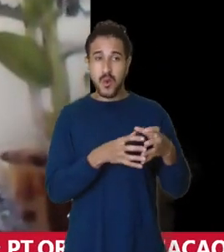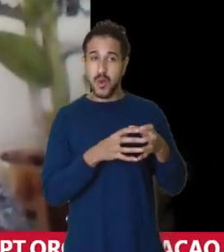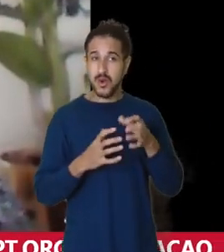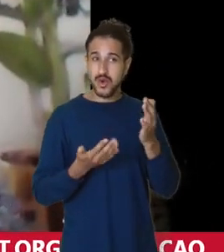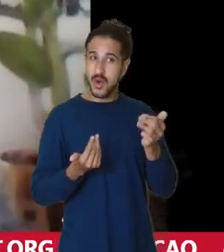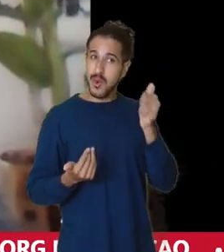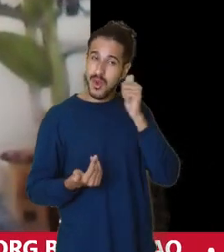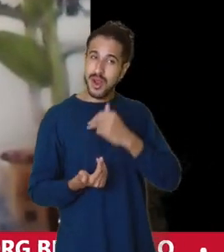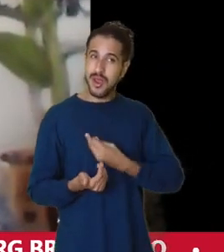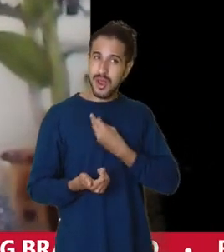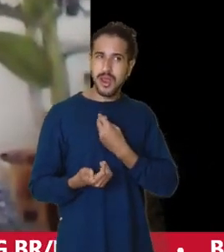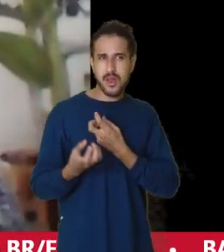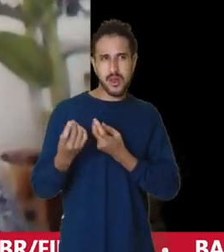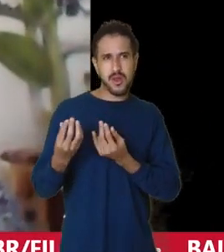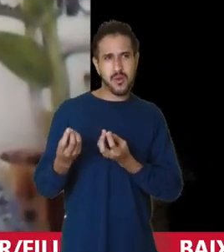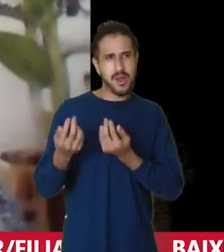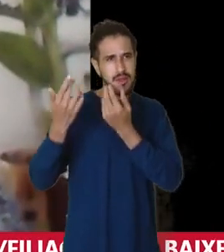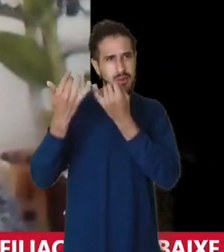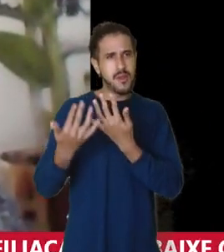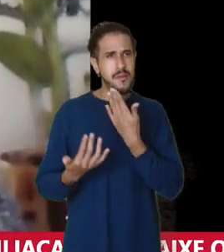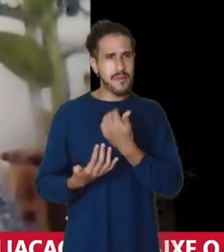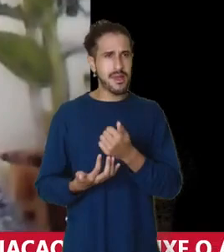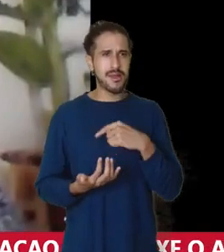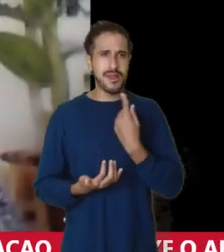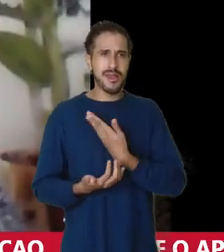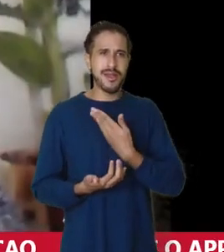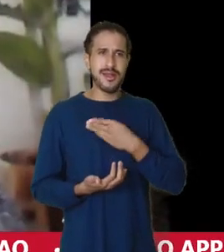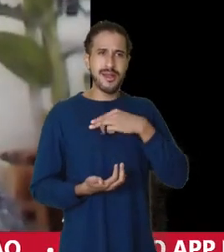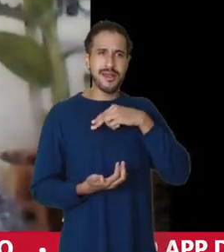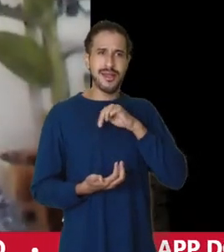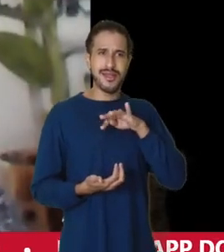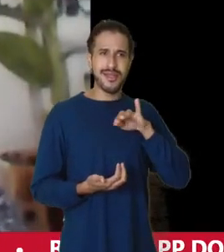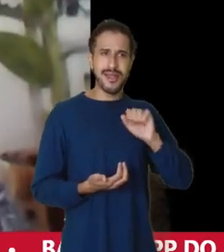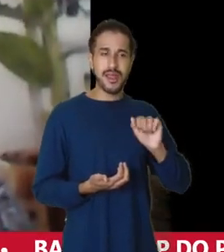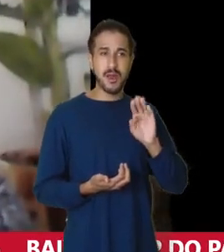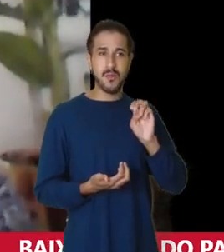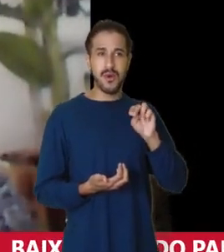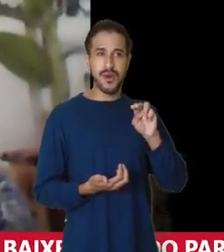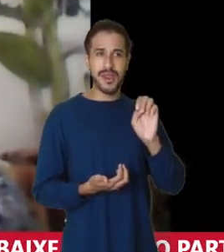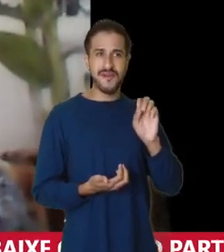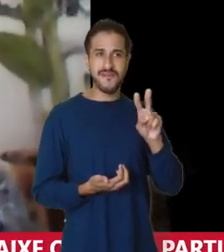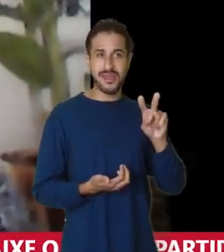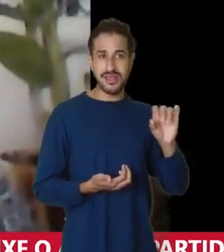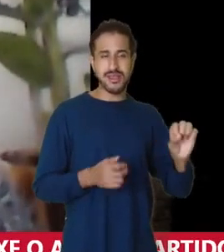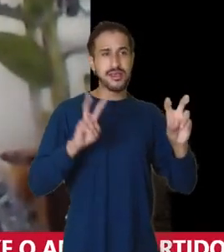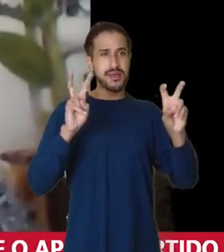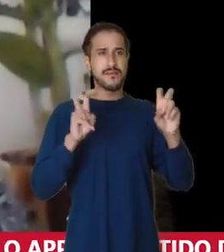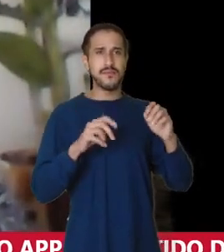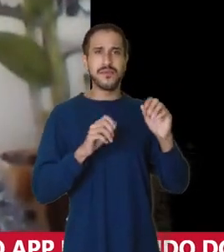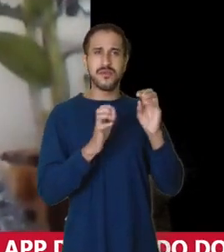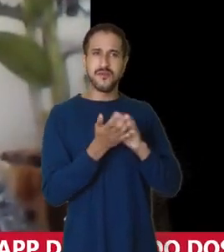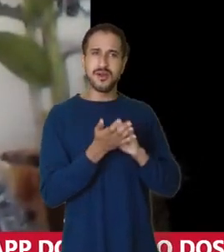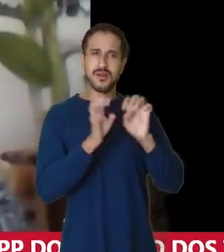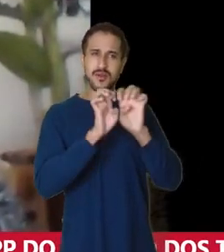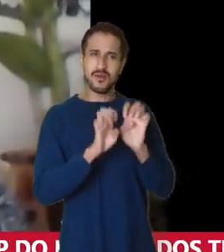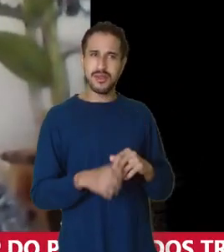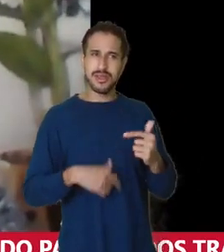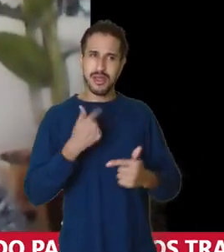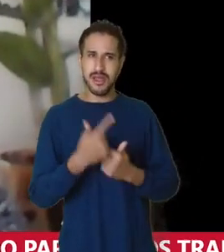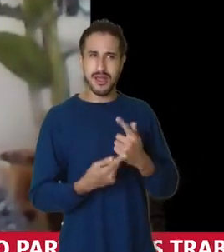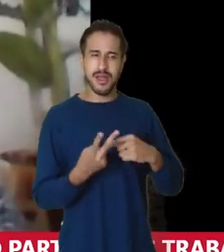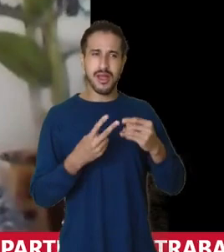mulheres vivem, como bem colocou a nossa querida deputada Natália Bonavides, sobre desestruturação do